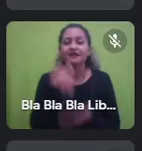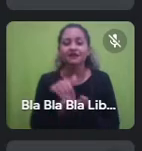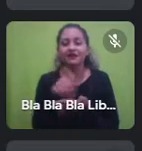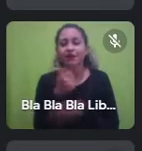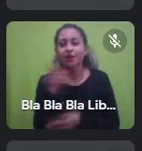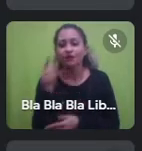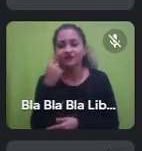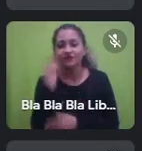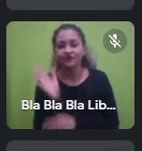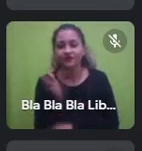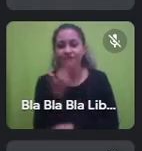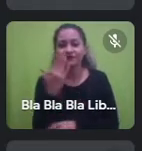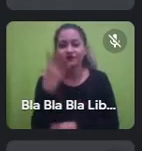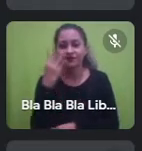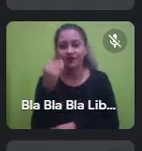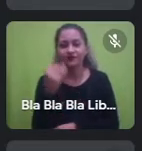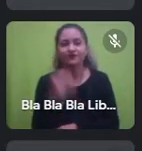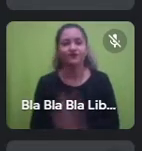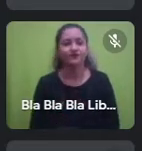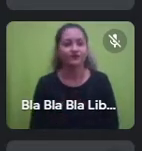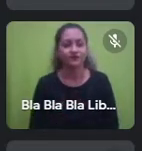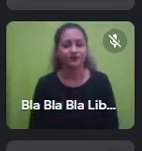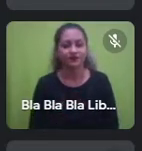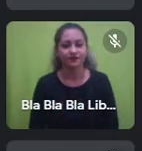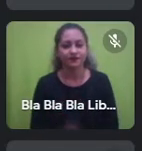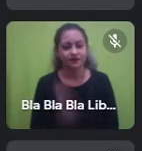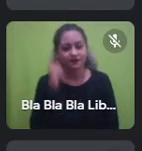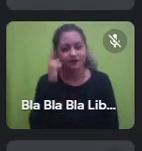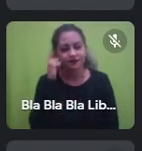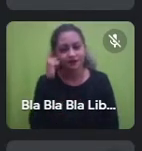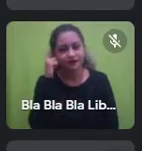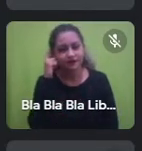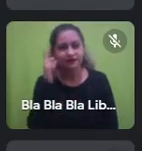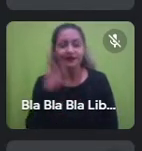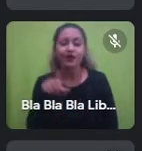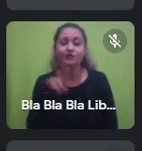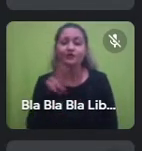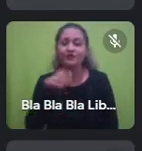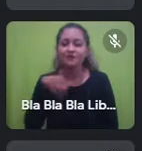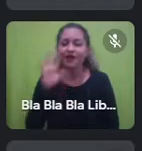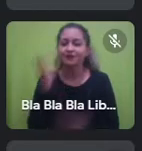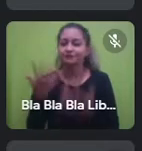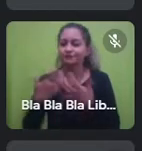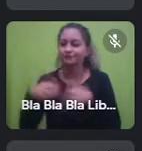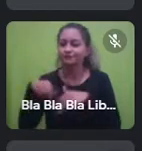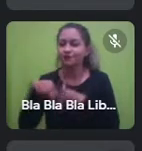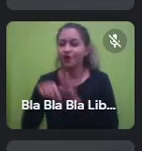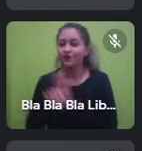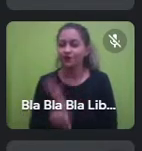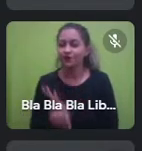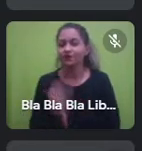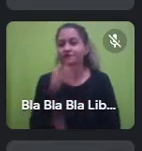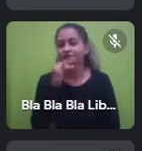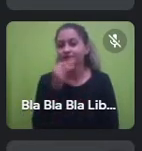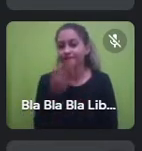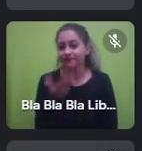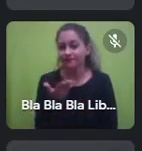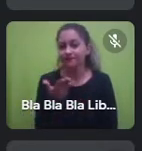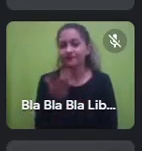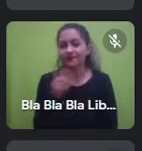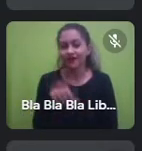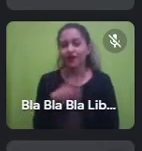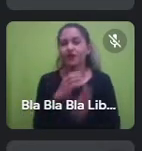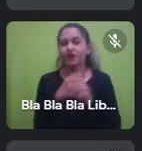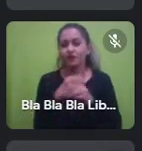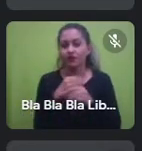próximo slide aí, pode mostrar, que é utilizando uma técnica mais avançada, né? Isso aqui ainda é no nosso